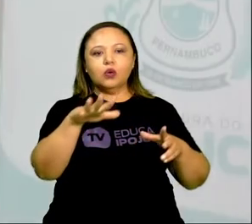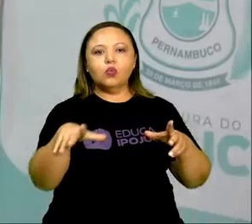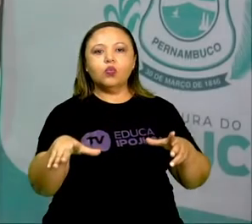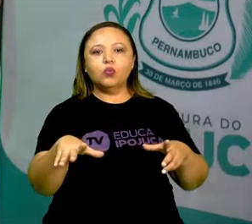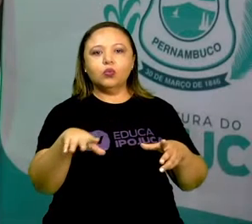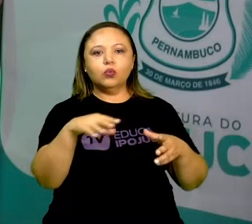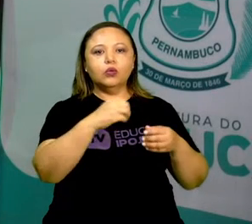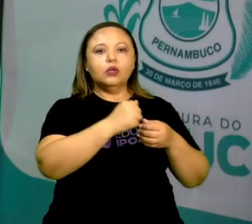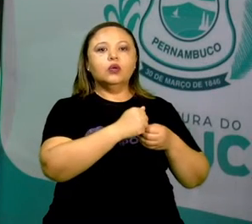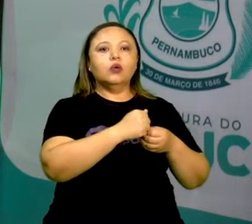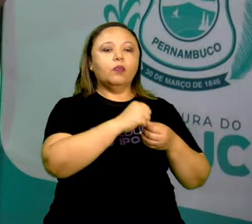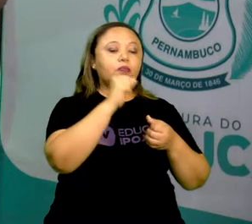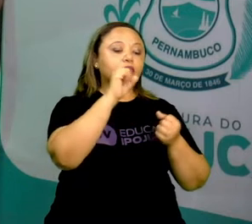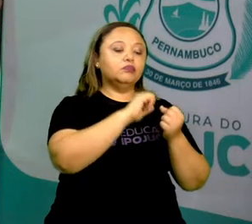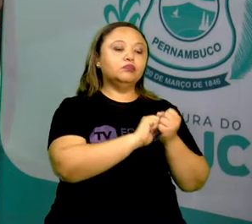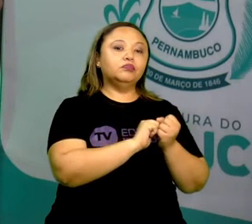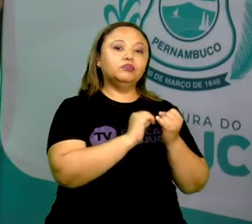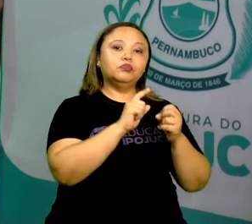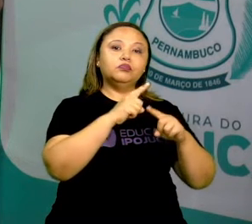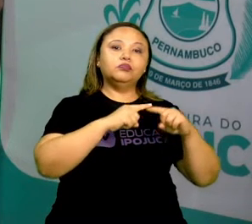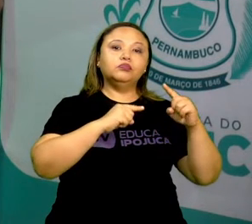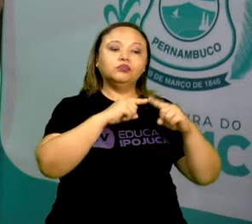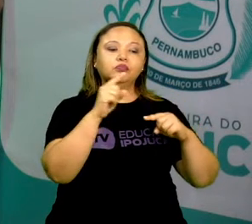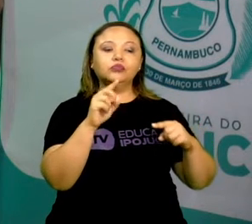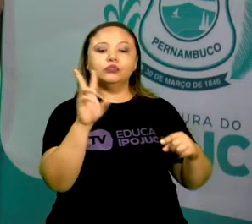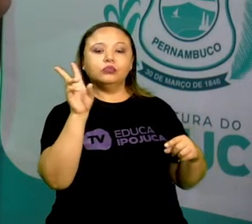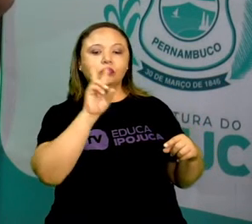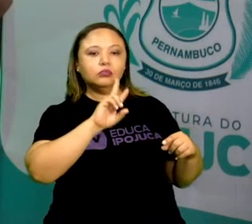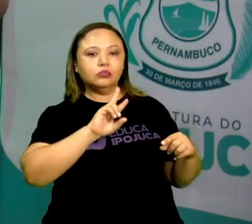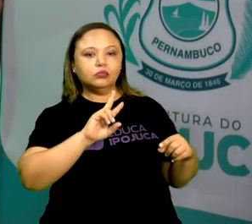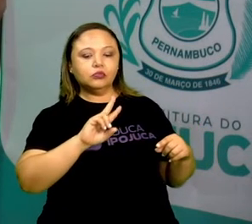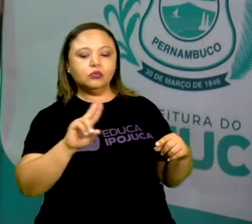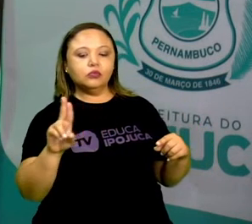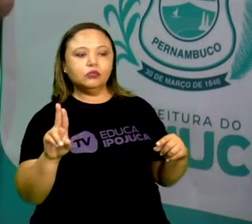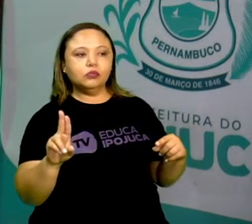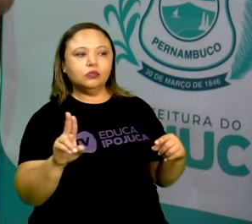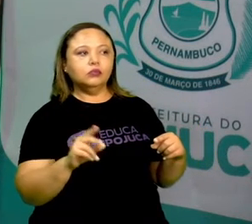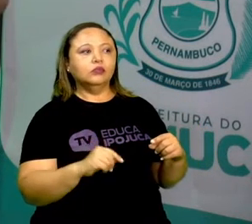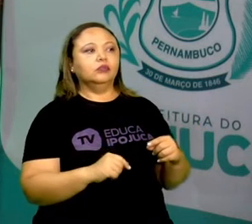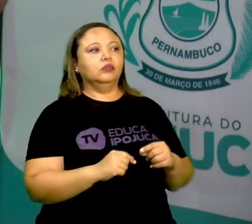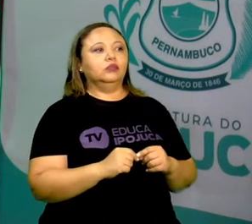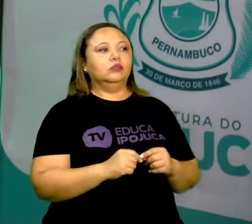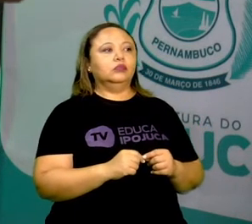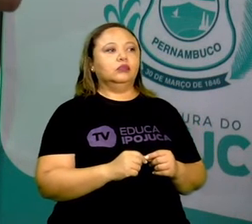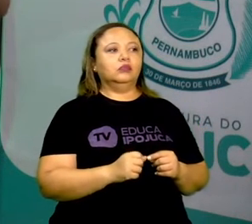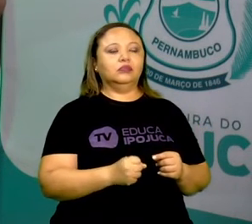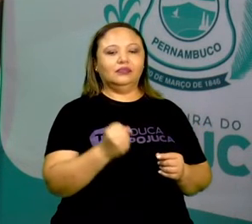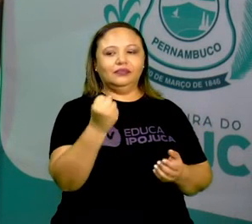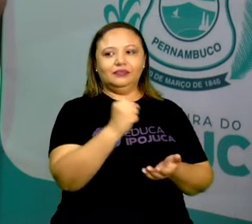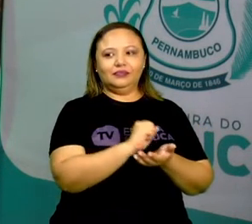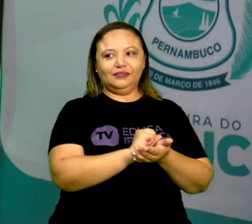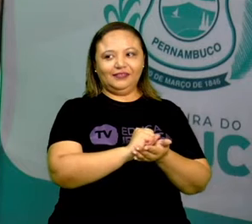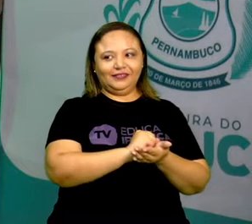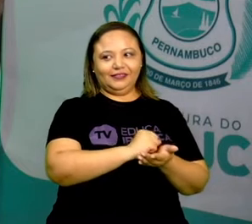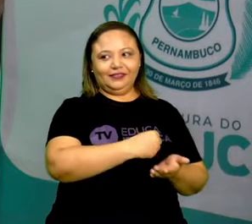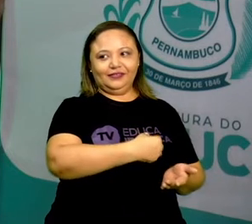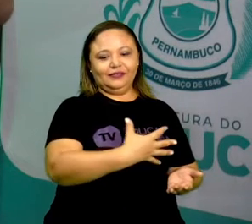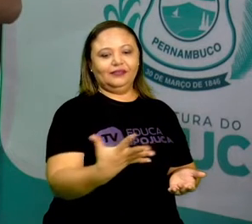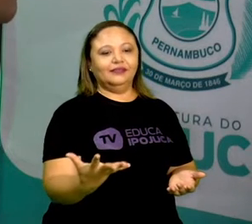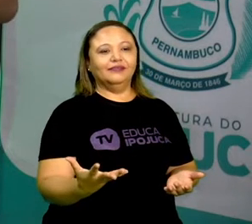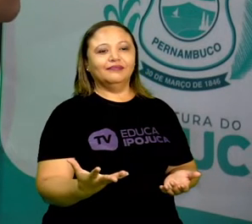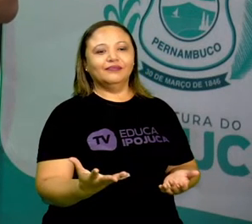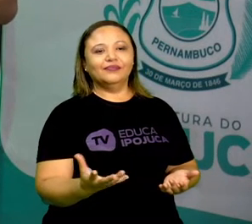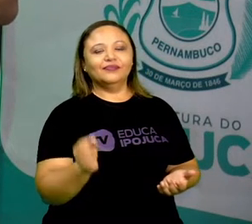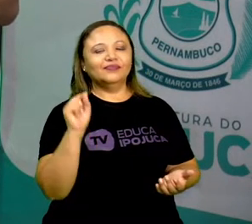figura espacial que lembra o cubo se existe um jogo que a gente balança e quando joga da numeração